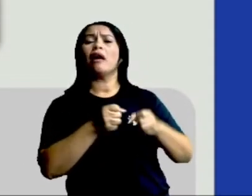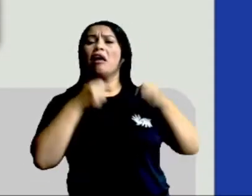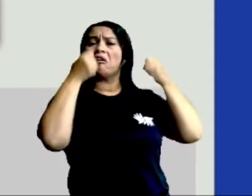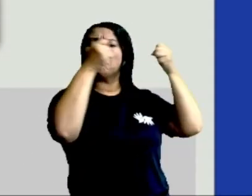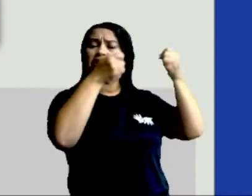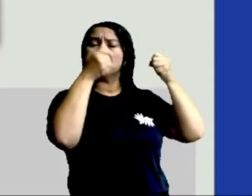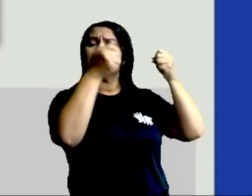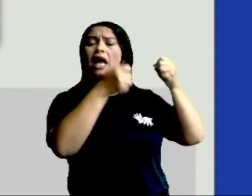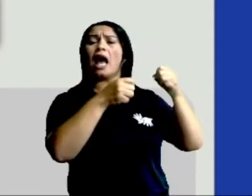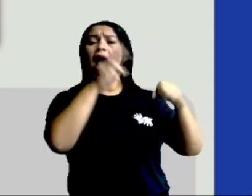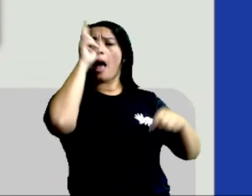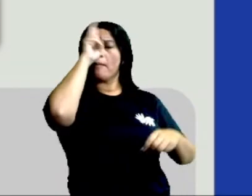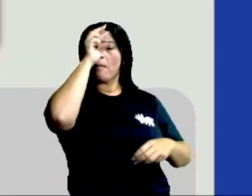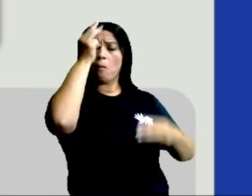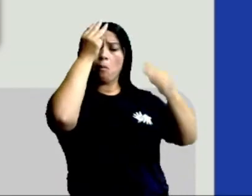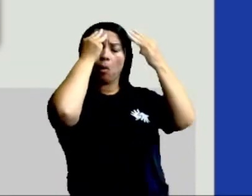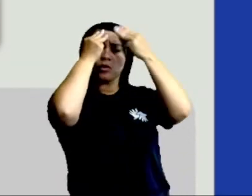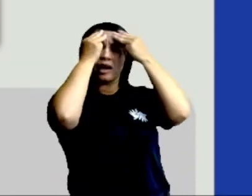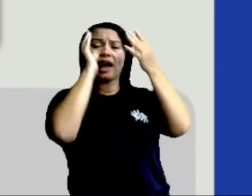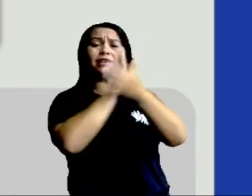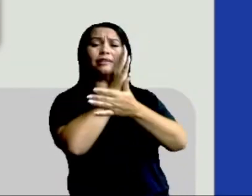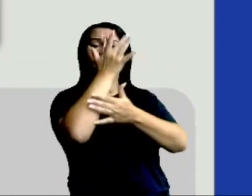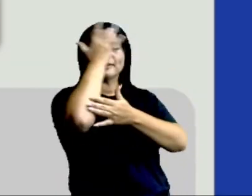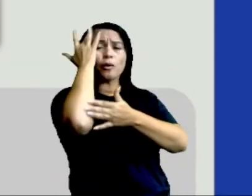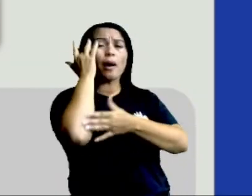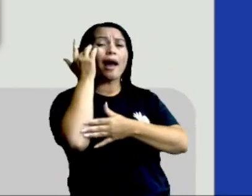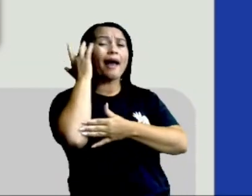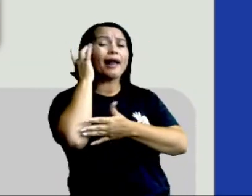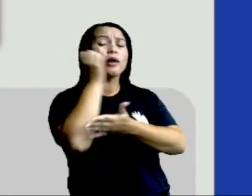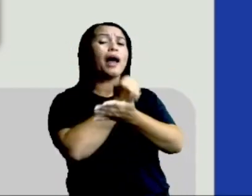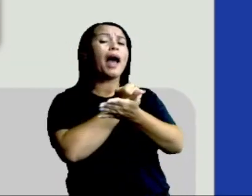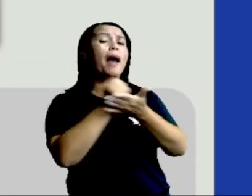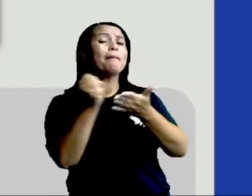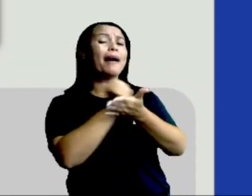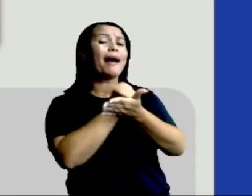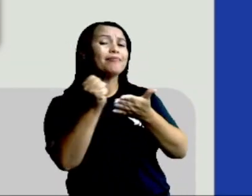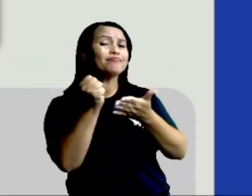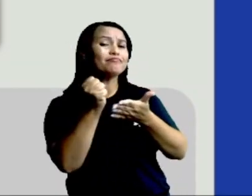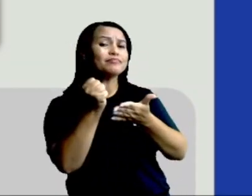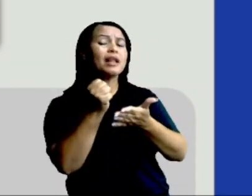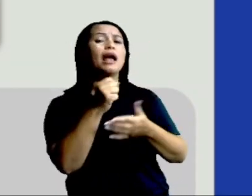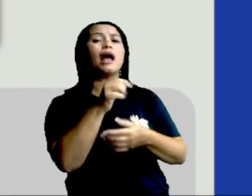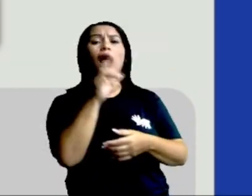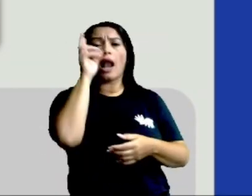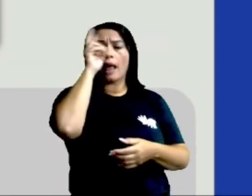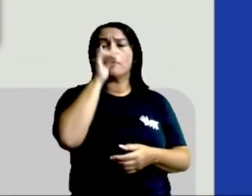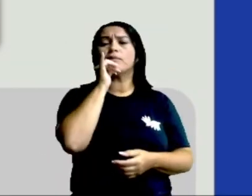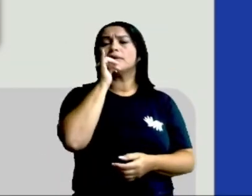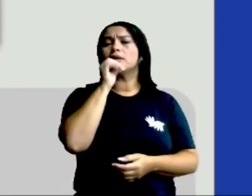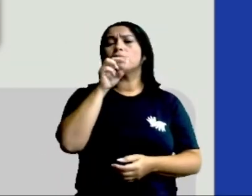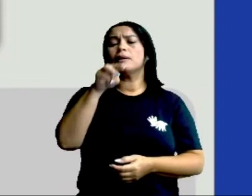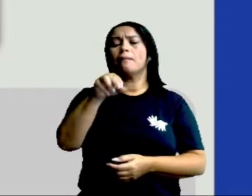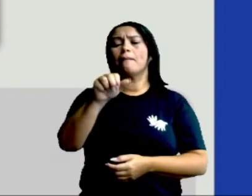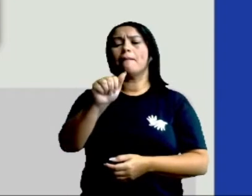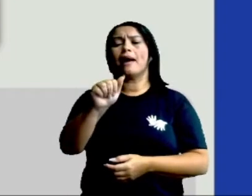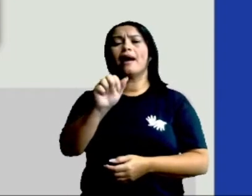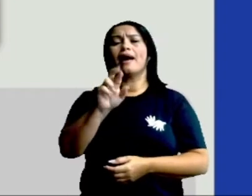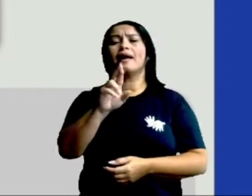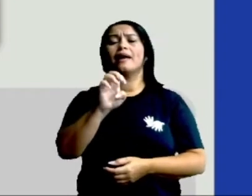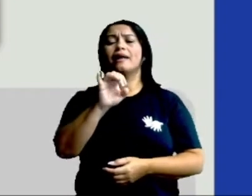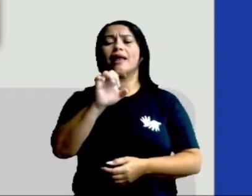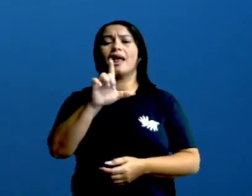histórica coletiva que se tentou apagar. E a gente tem isso sobre a história, né, sobre o fato de Marielle Franco,